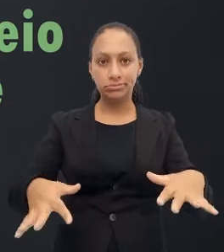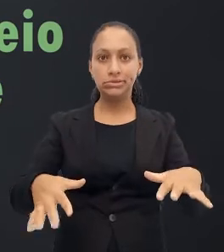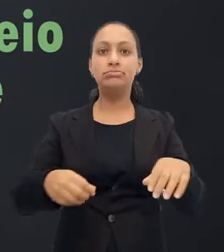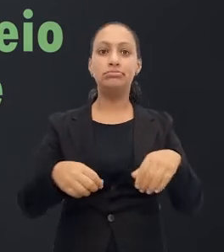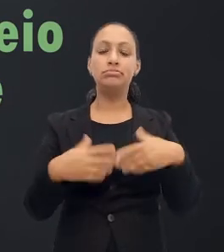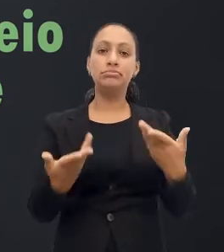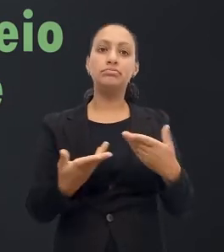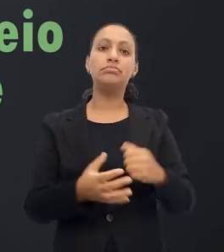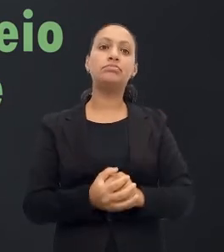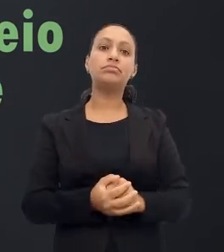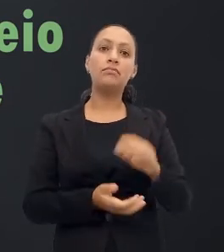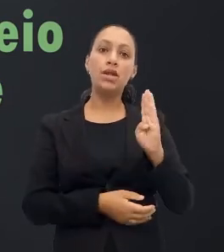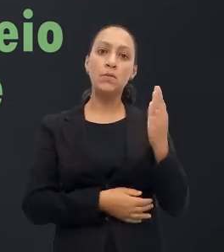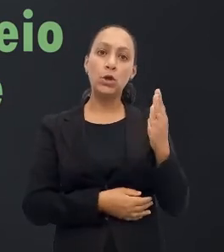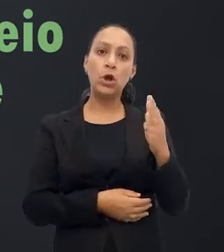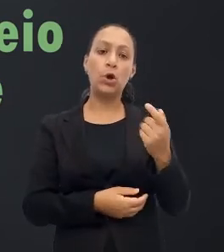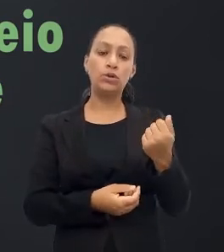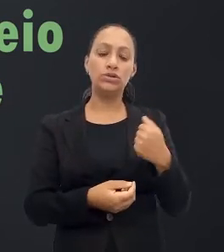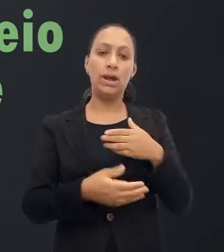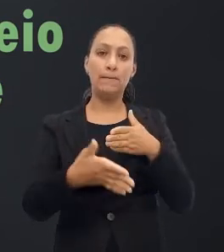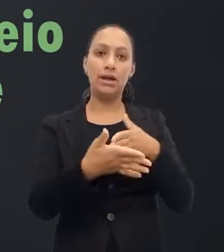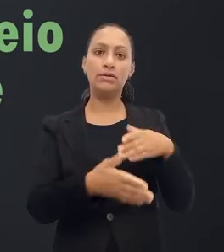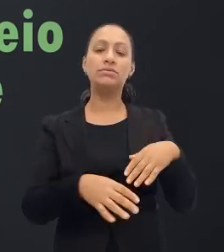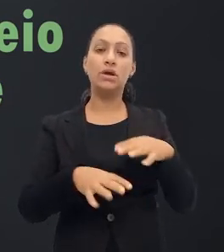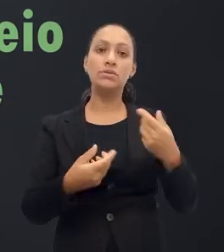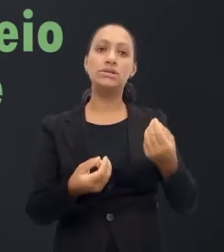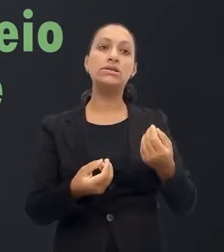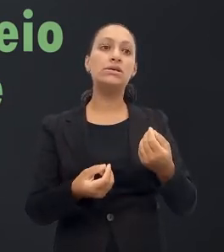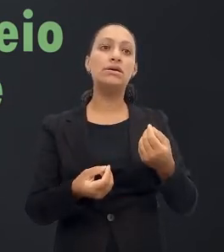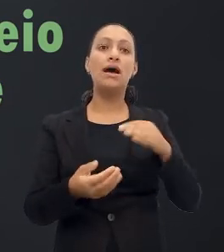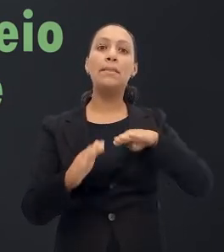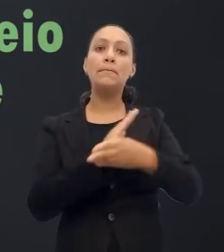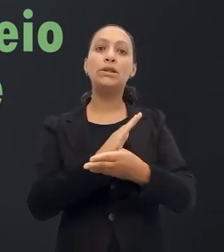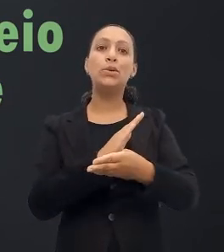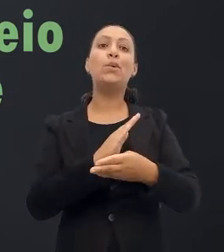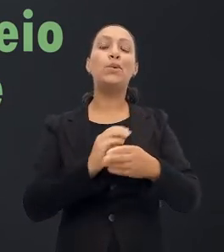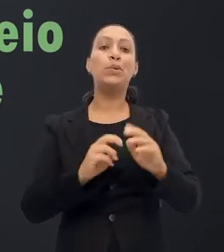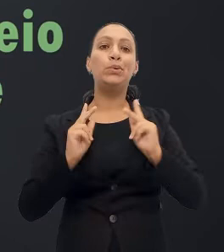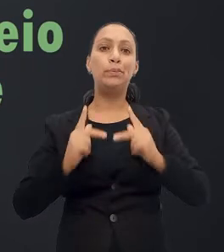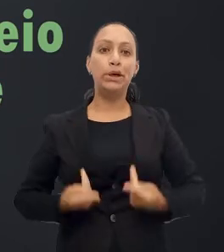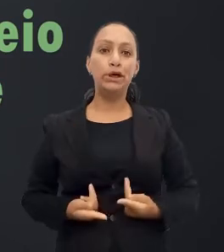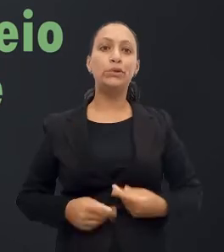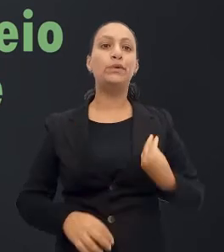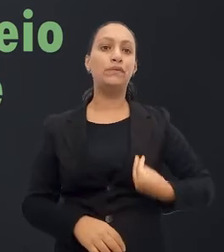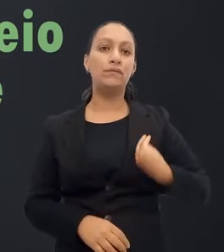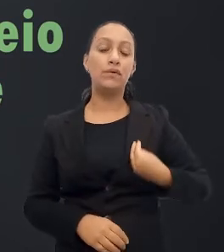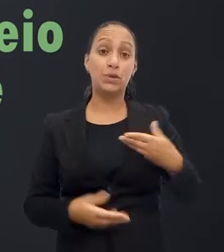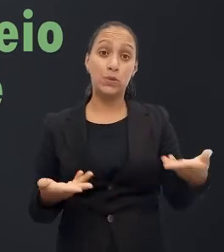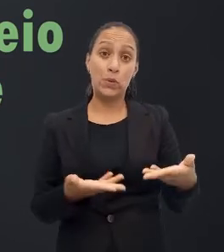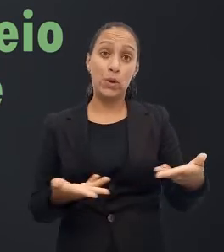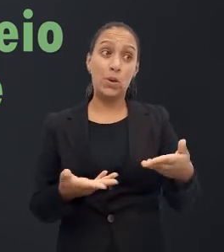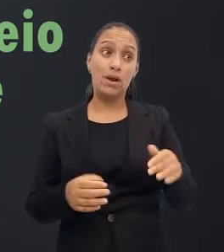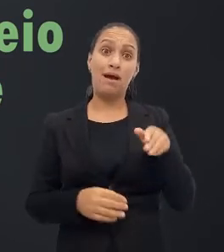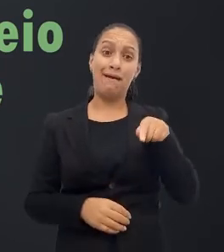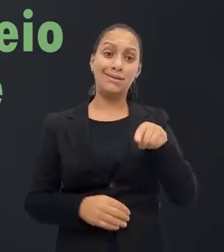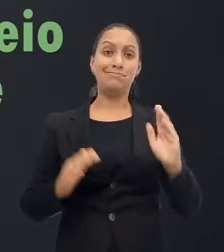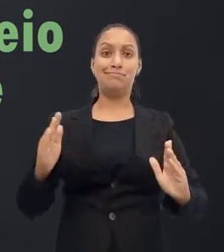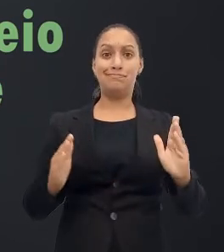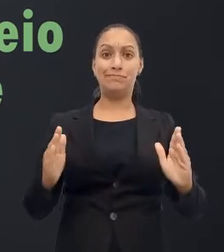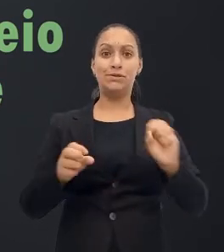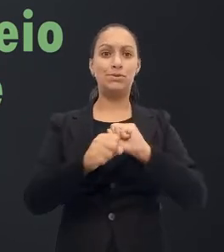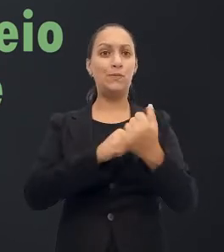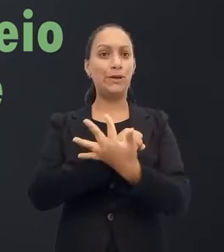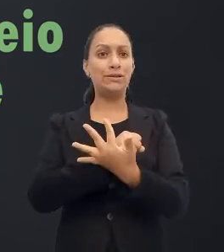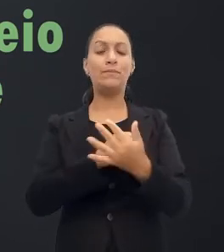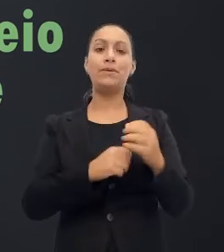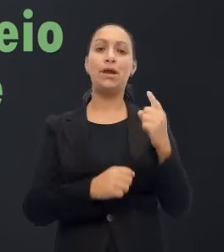barreira biológica e se adaptou muito bem, esse vírus se adaptou muito bem ao ser humano. E aí nós estamos vivendo essa grande pandemia aí já há 1 ano e meio.